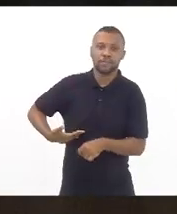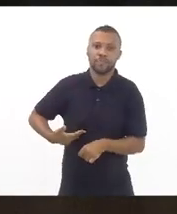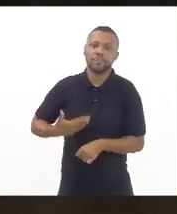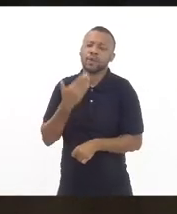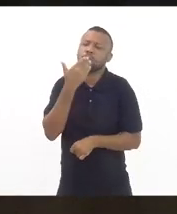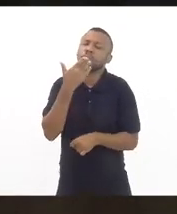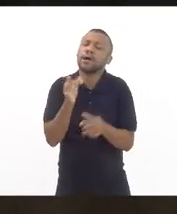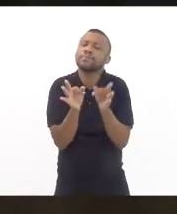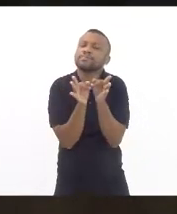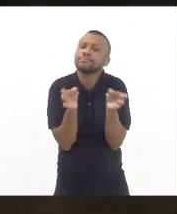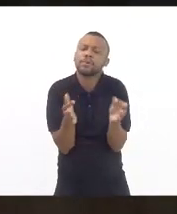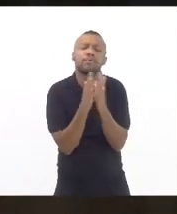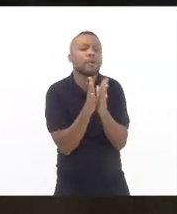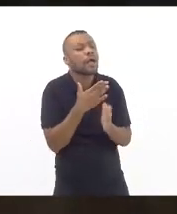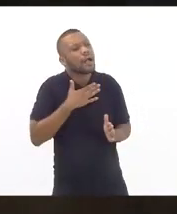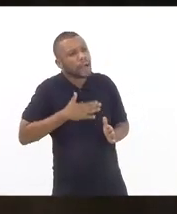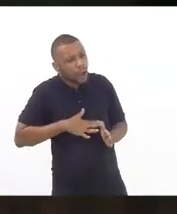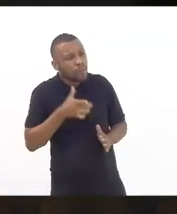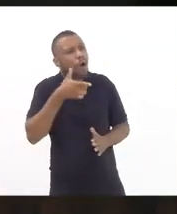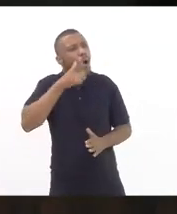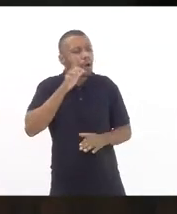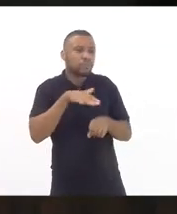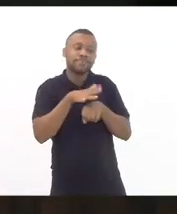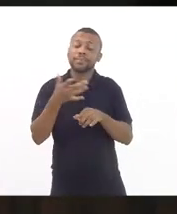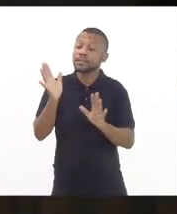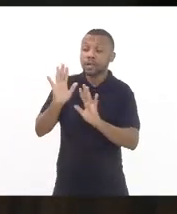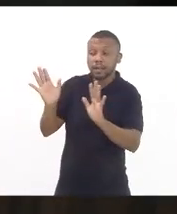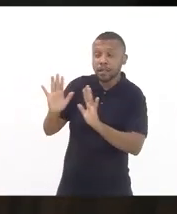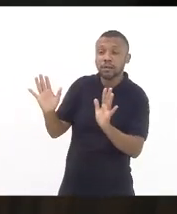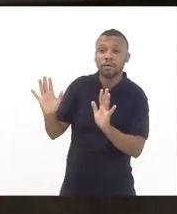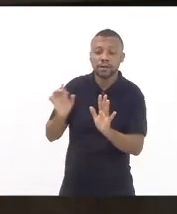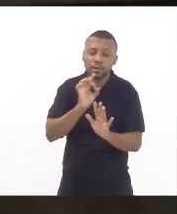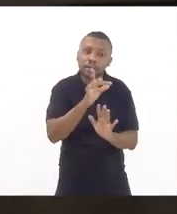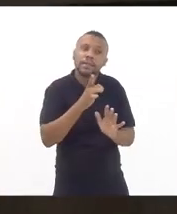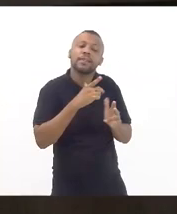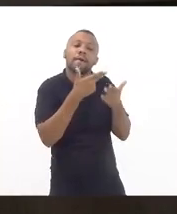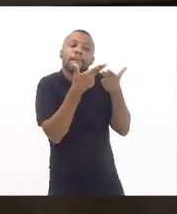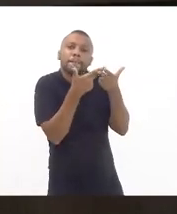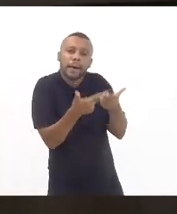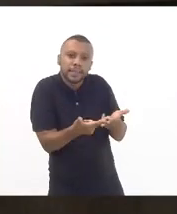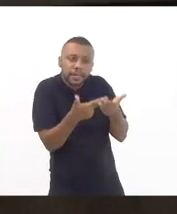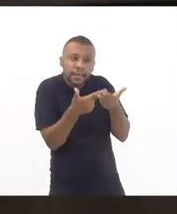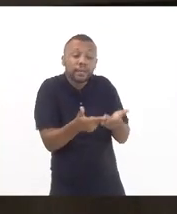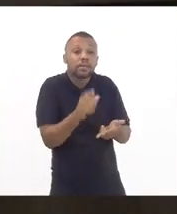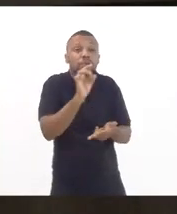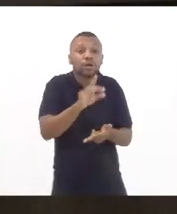não. Então, calma, falei com o senhor ontem. Não, mas... Só tenha paciência só com o